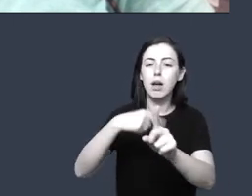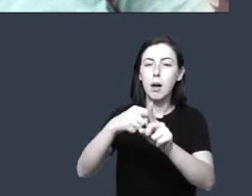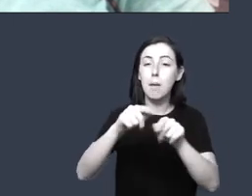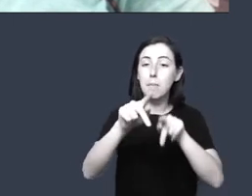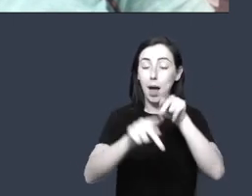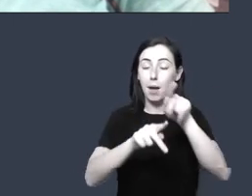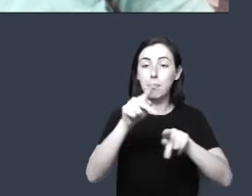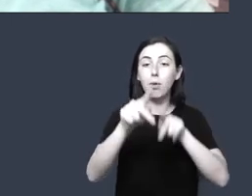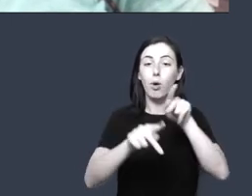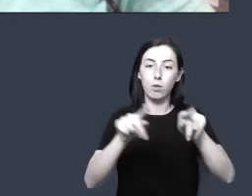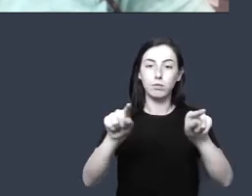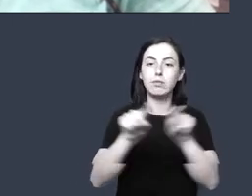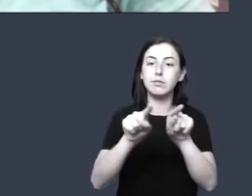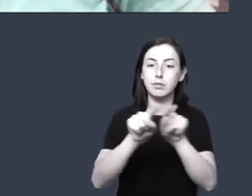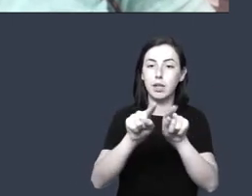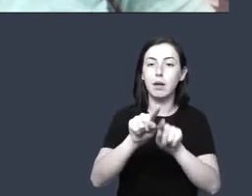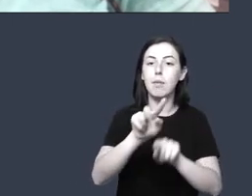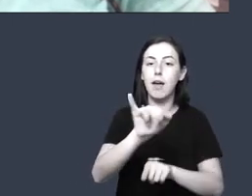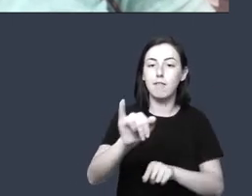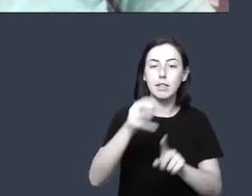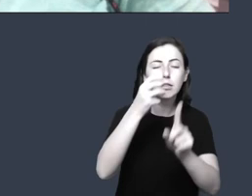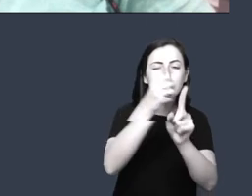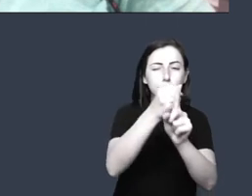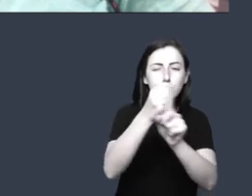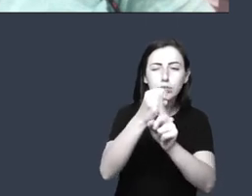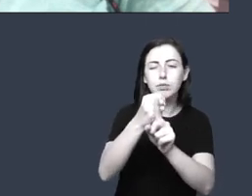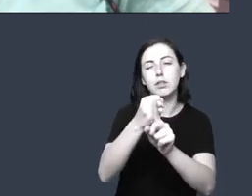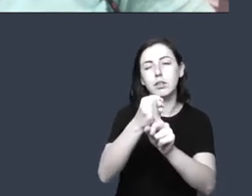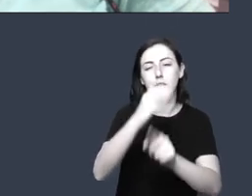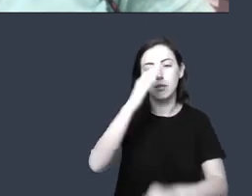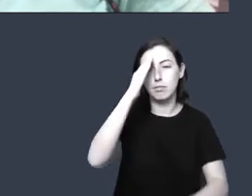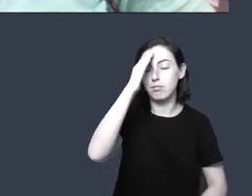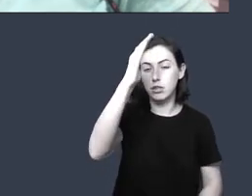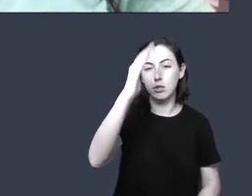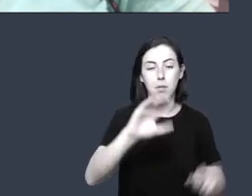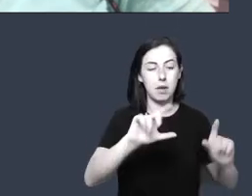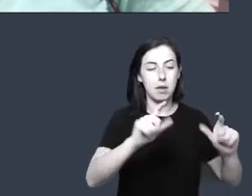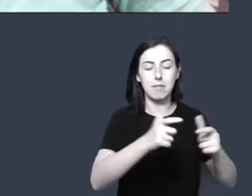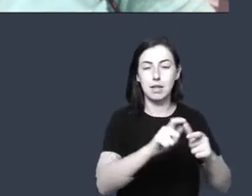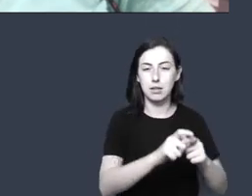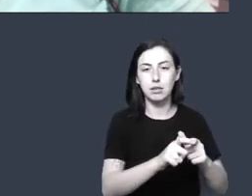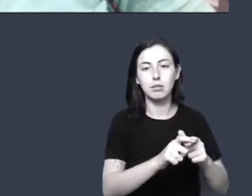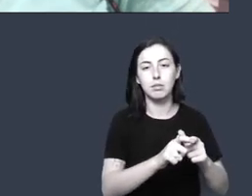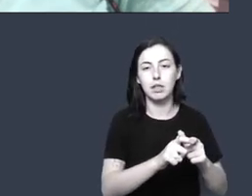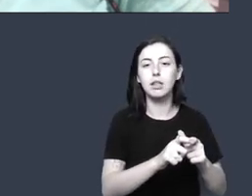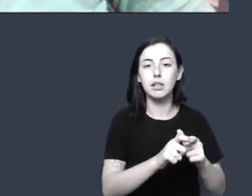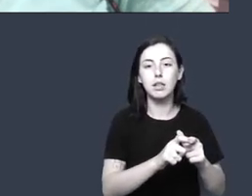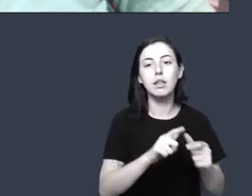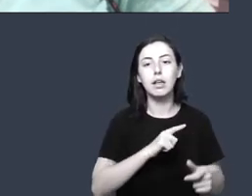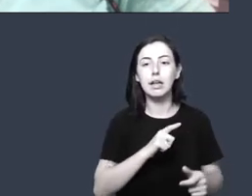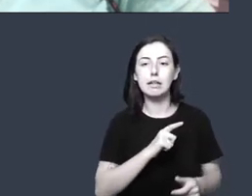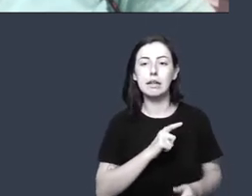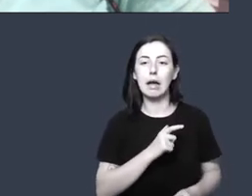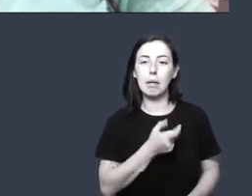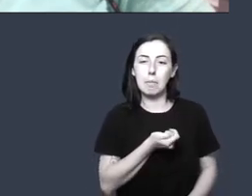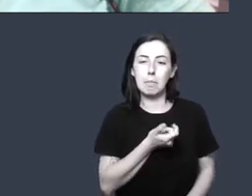ser afetada mais são a população minoria, né? A população que está subrepresentada, ou a população de